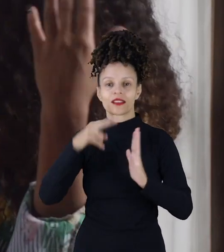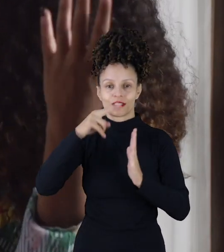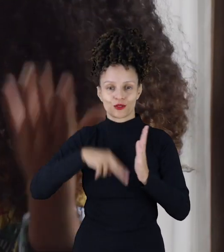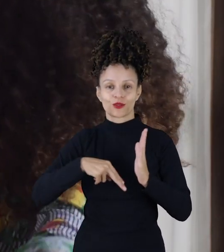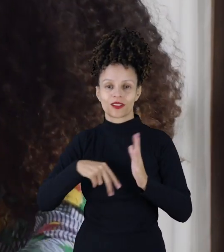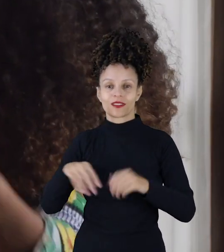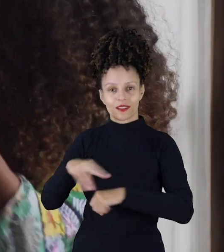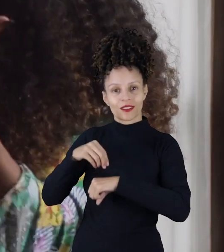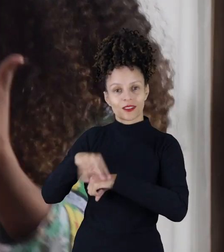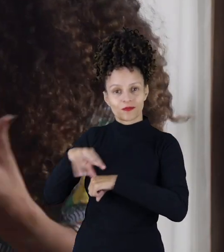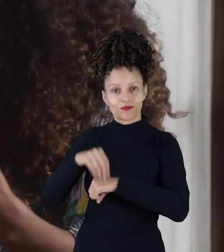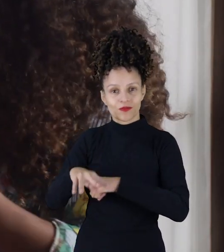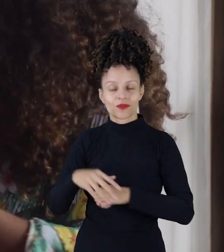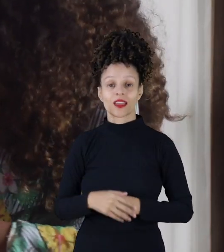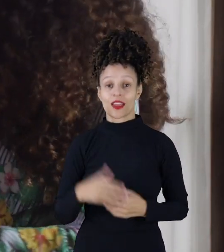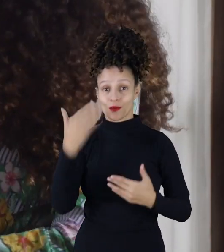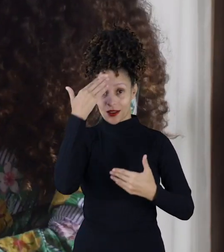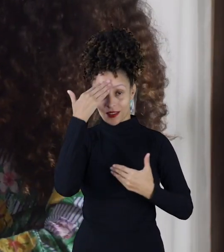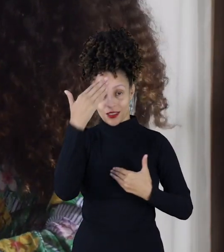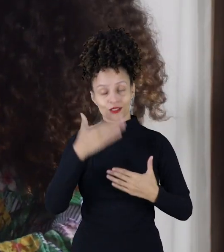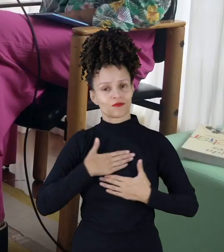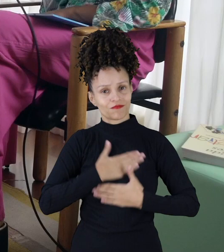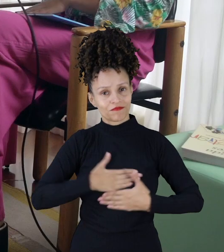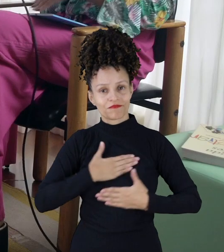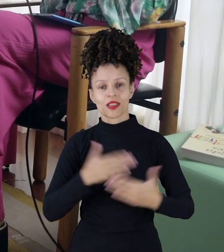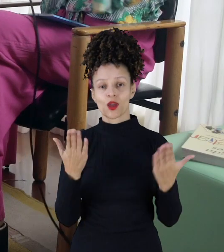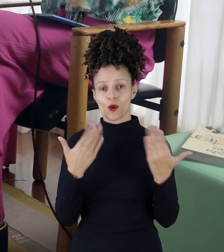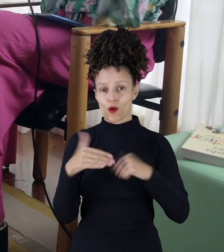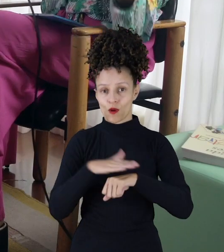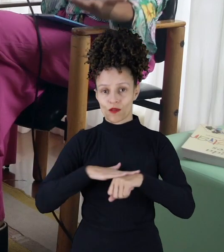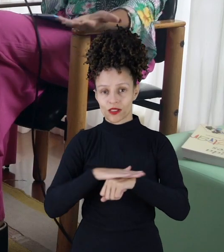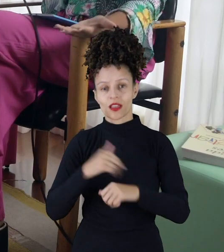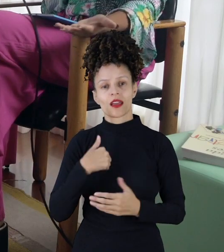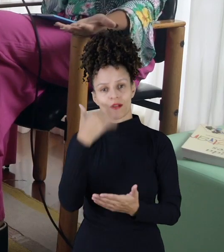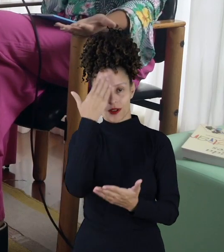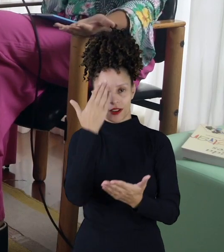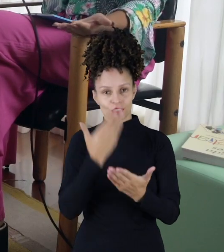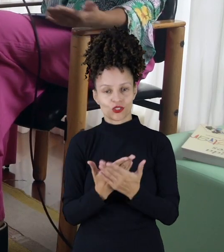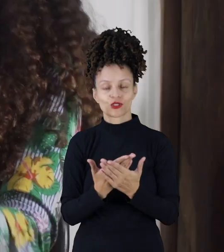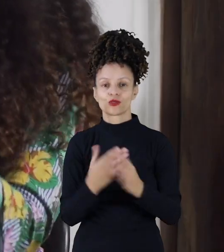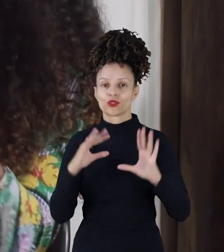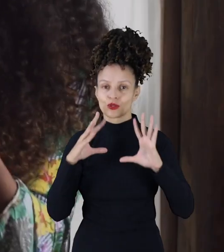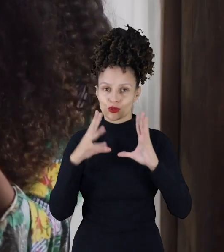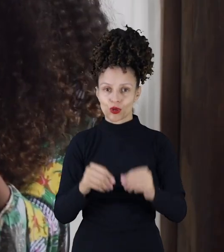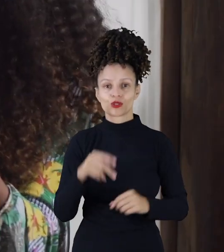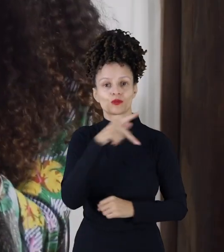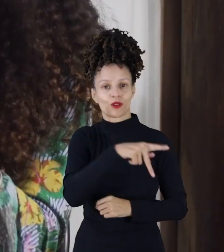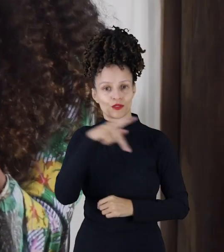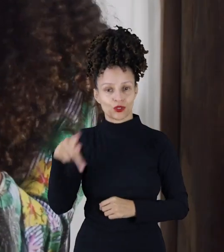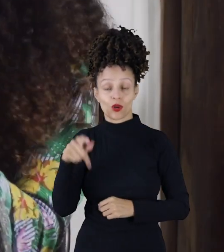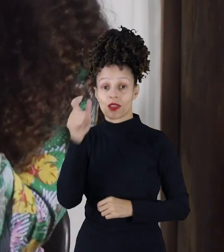das brincadeiras e da leitura que ela proporciona. Eu agradeço imensamente por essa conversa. Eu acredito